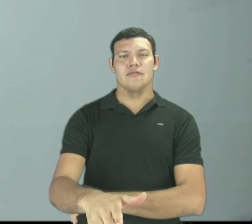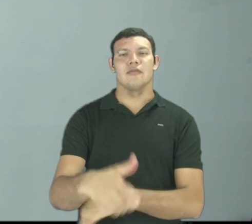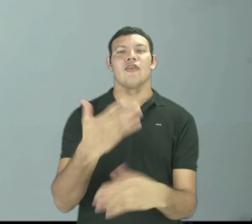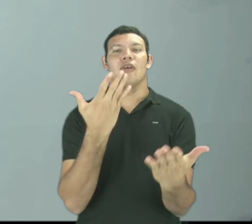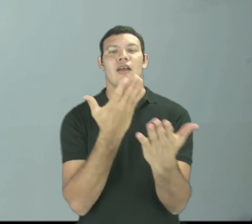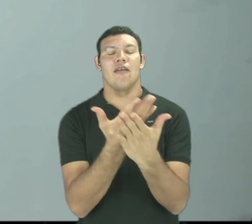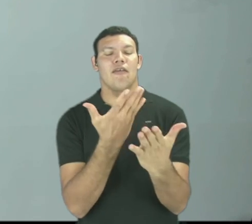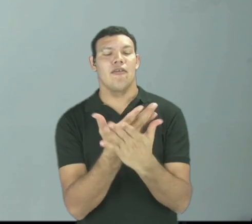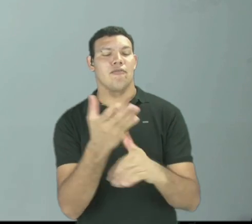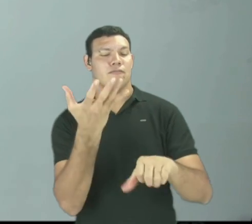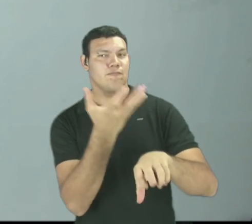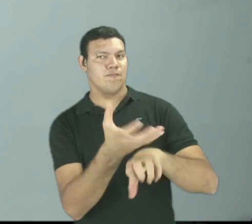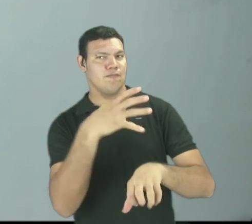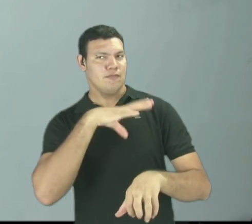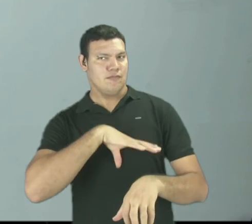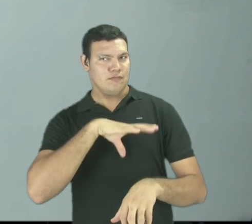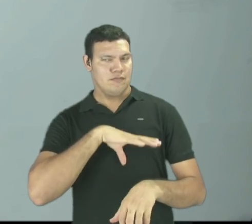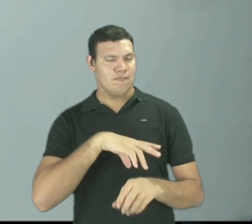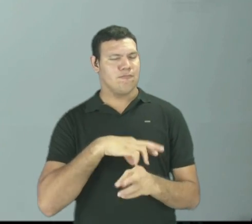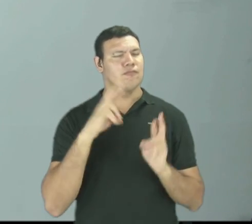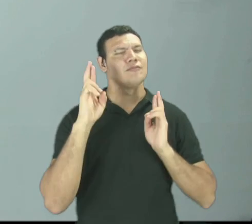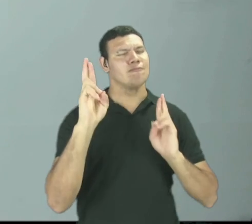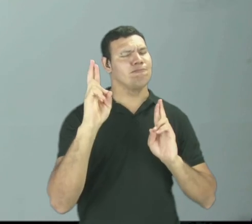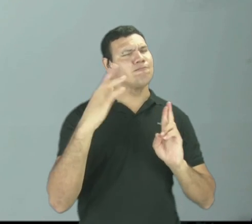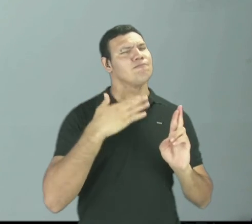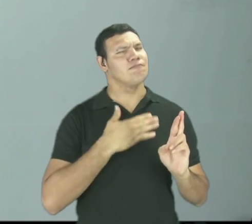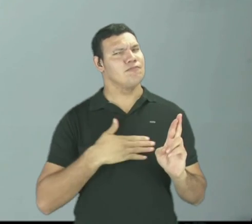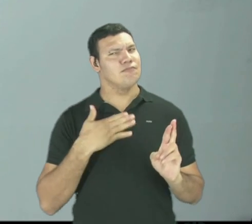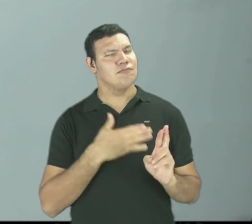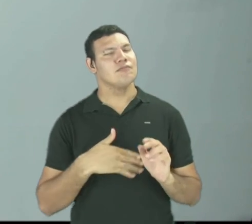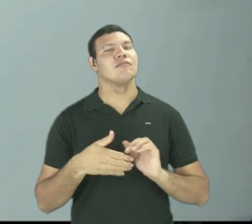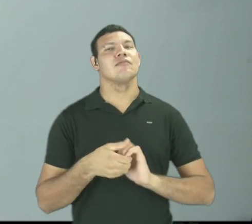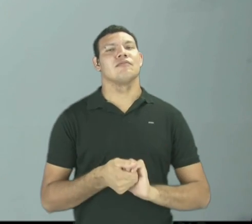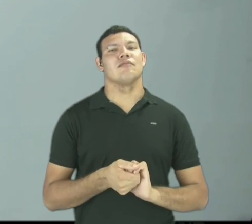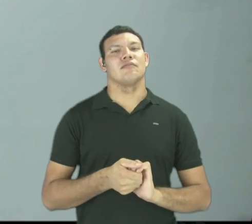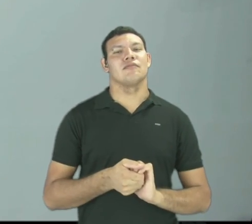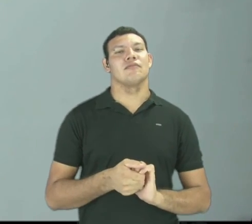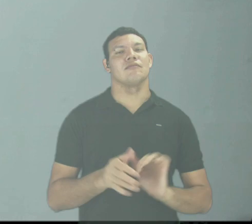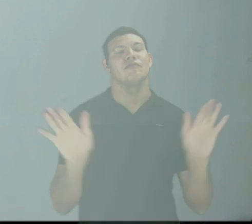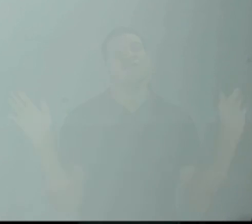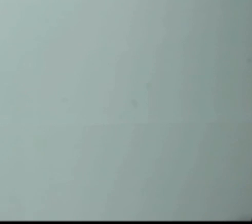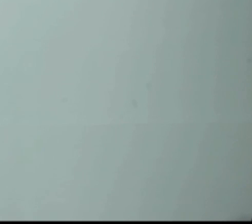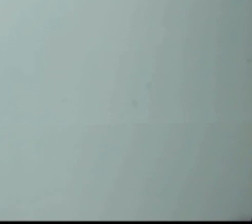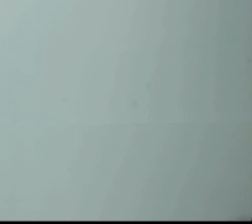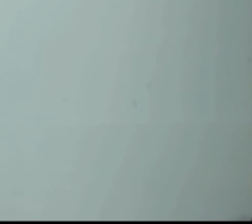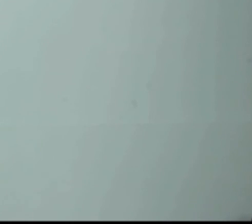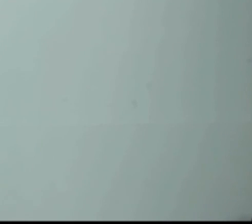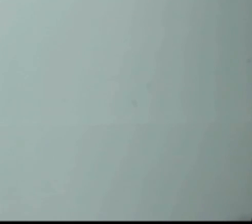de língua portuguesa. E espero que vocês tenham gostado e até logo, letrados.